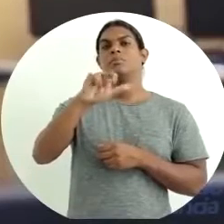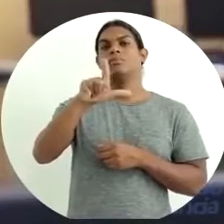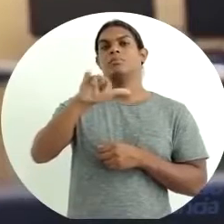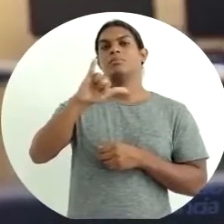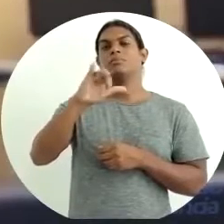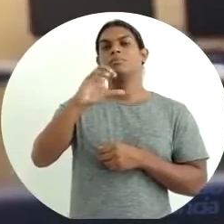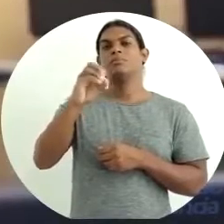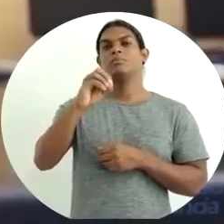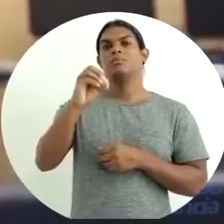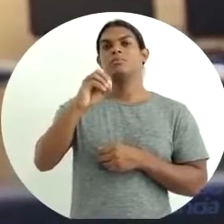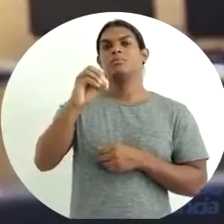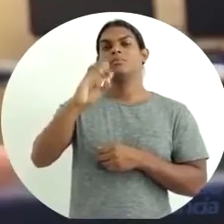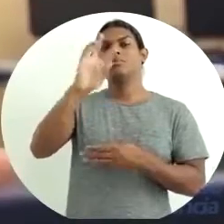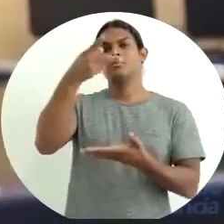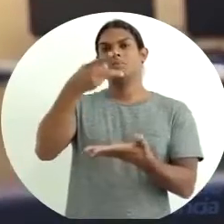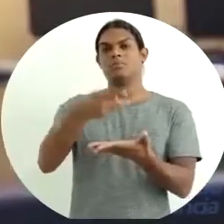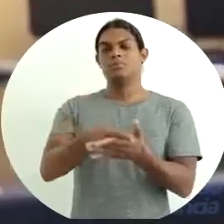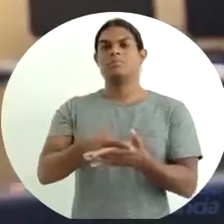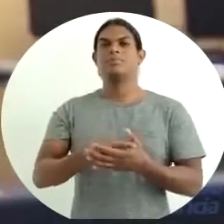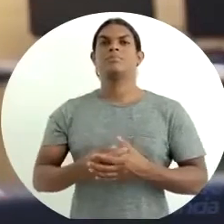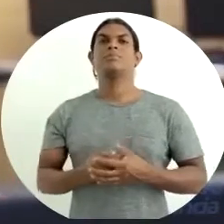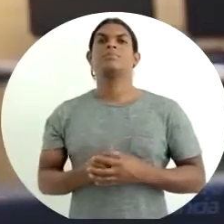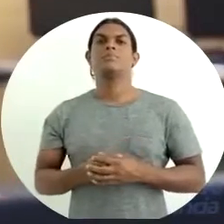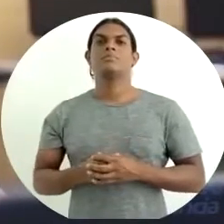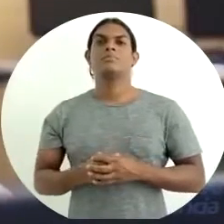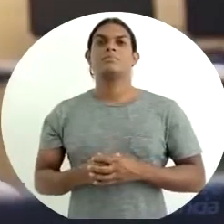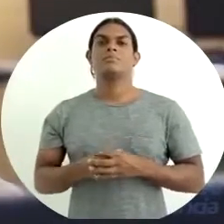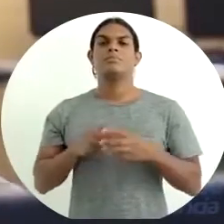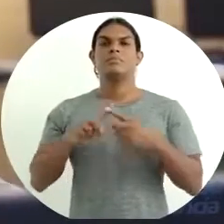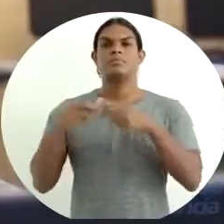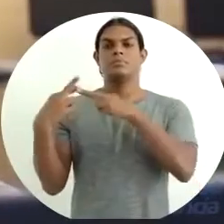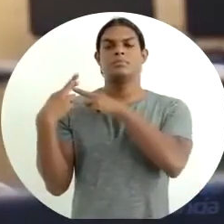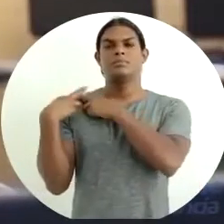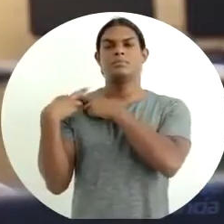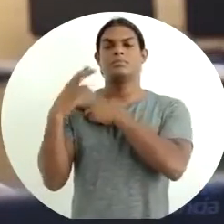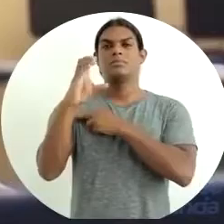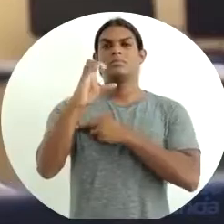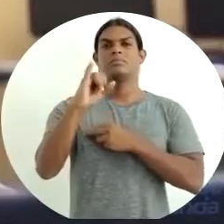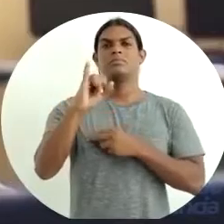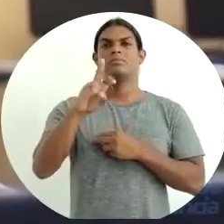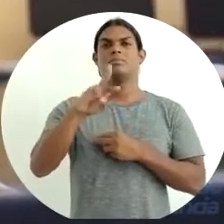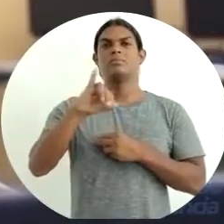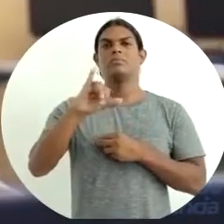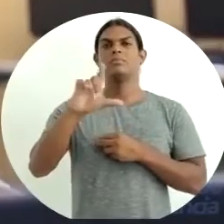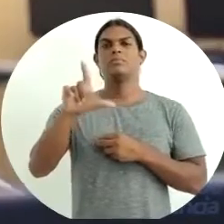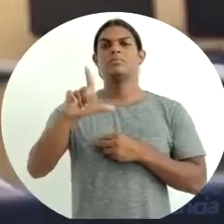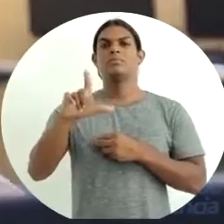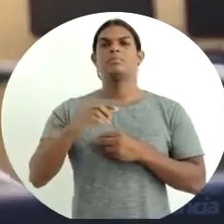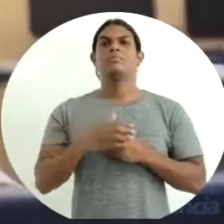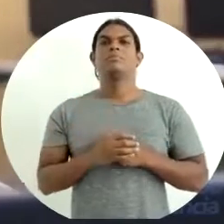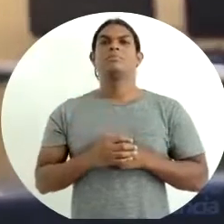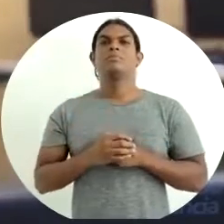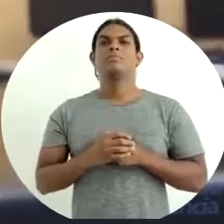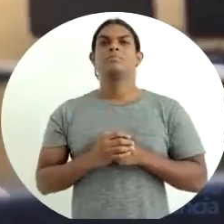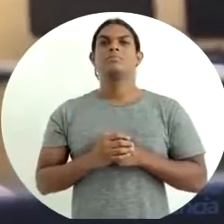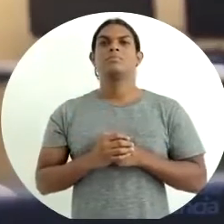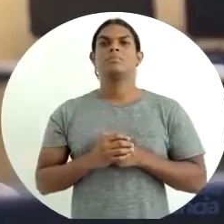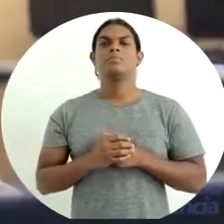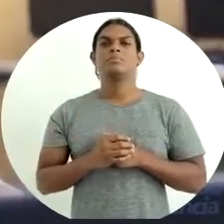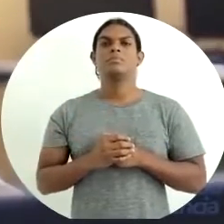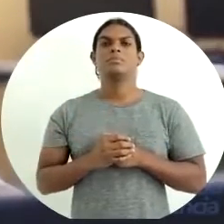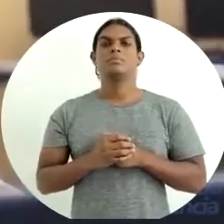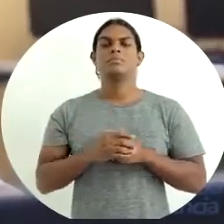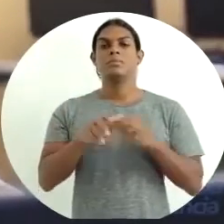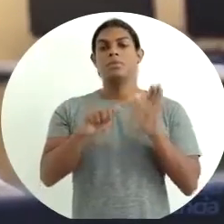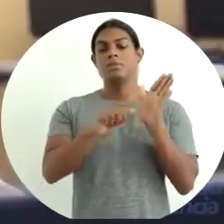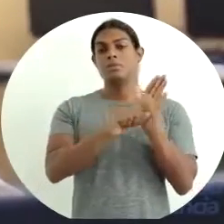outra responsabilidade, além desta, que é a securitária, é a responsabilidade civil. Ora, a inobservância do